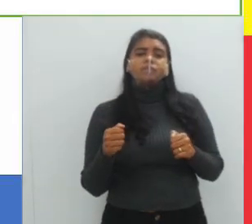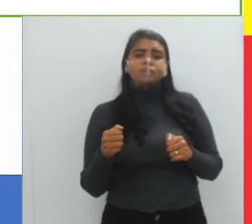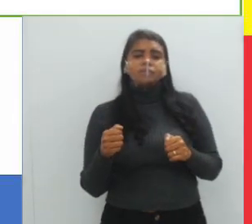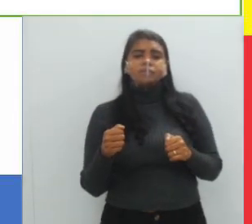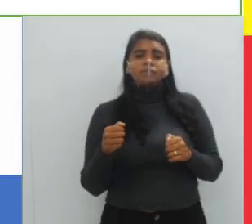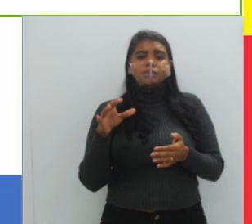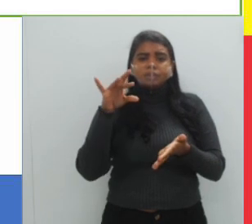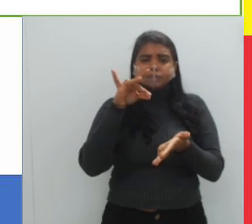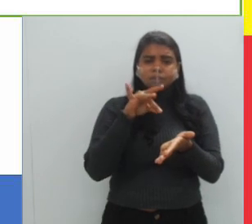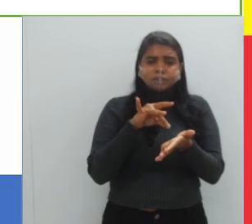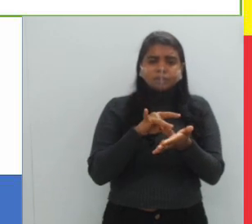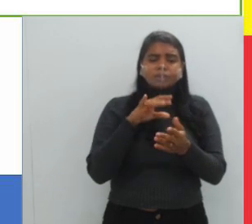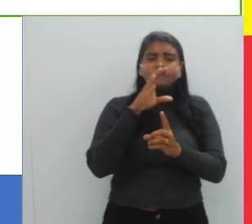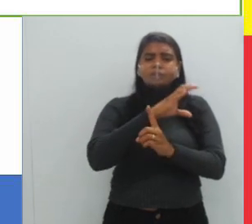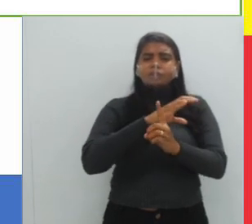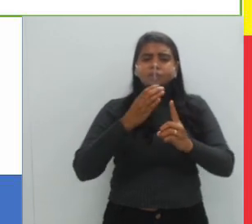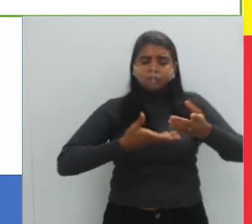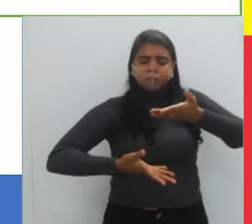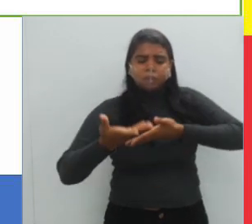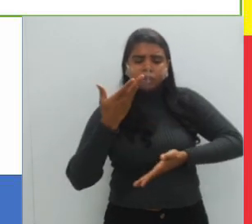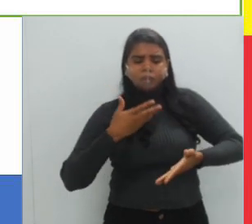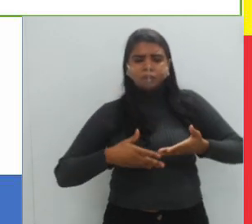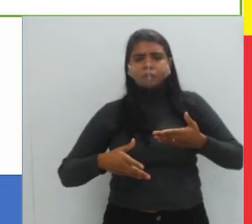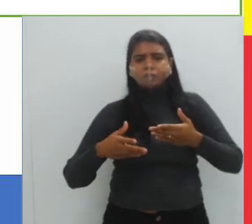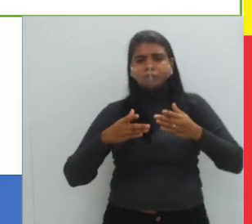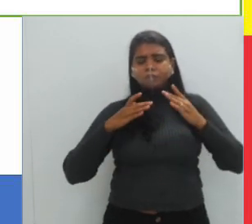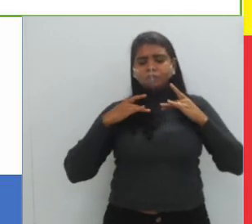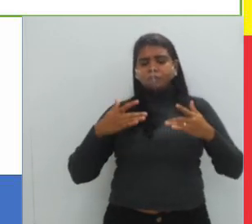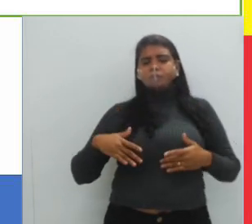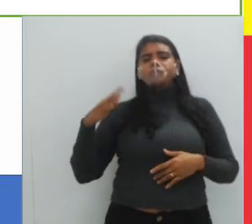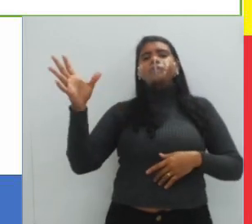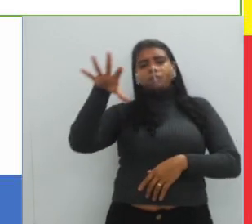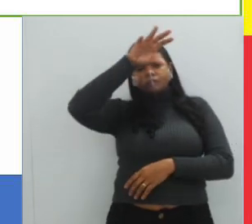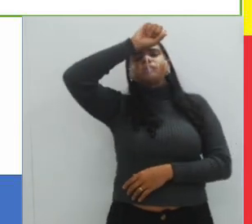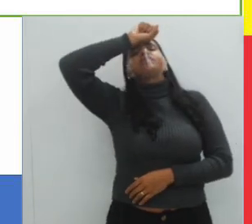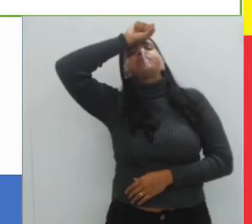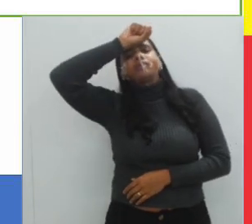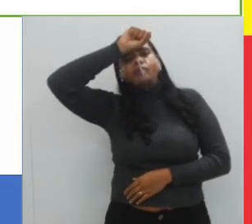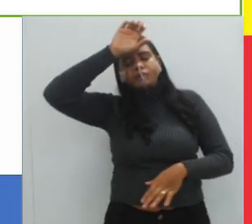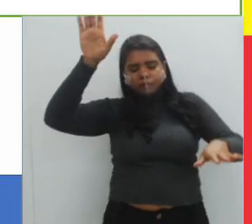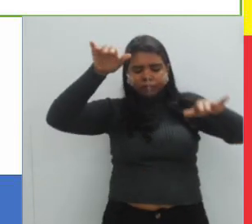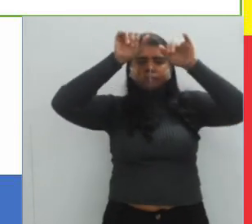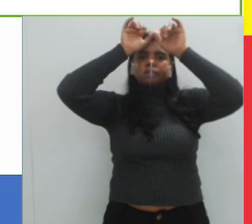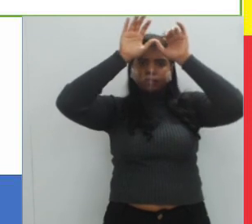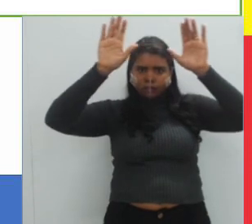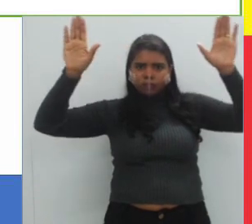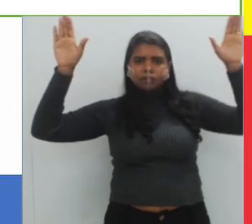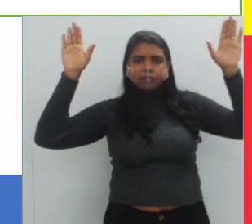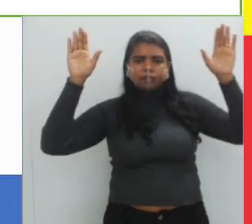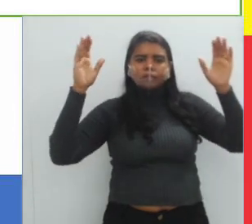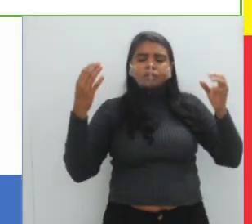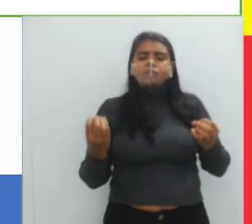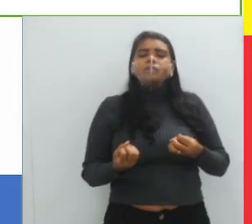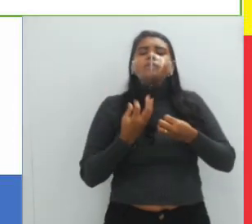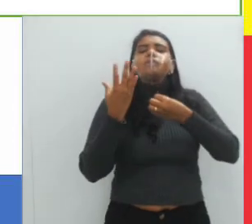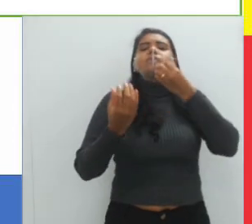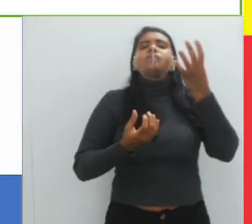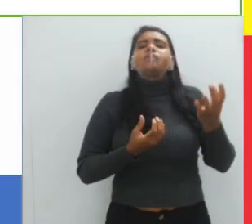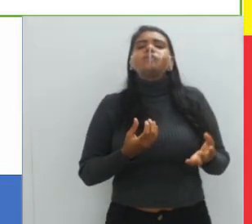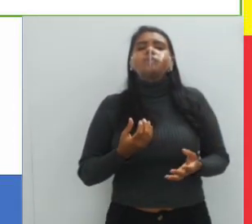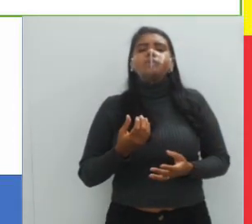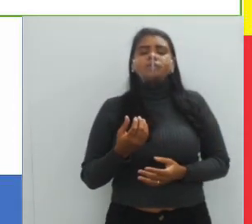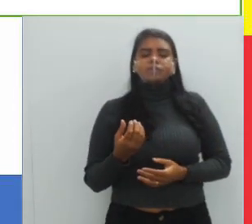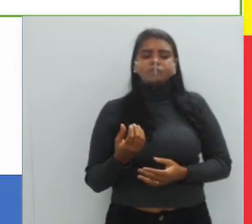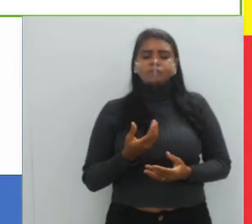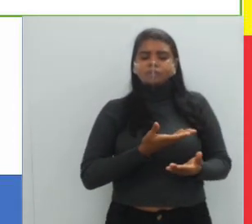a chegada dos guias a serem incorporados, homenagear os orixás, trazer bons fluidos